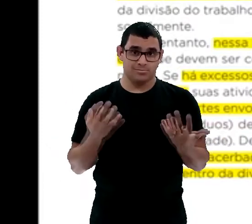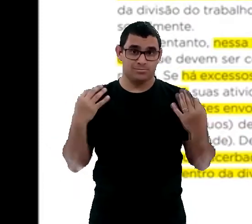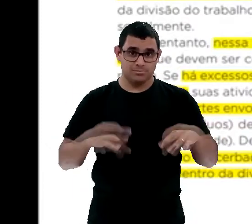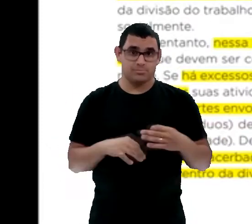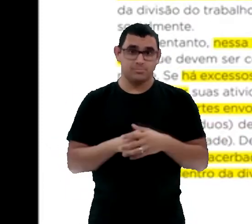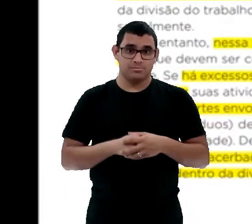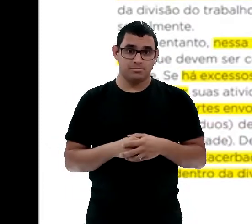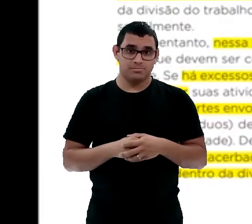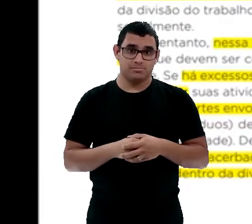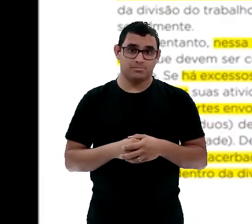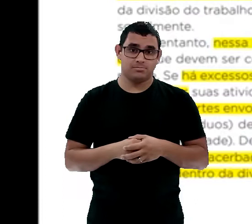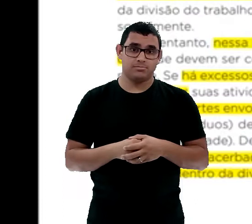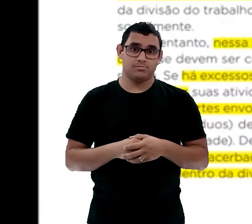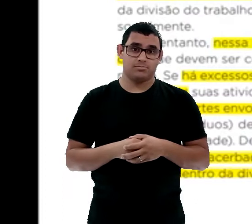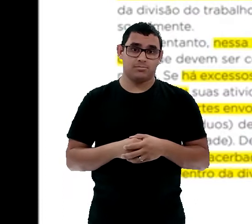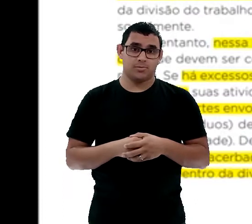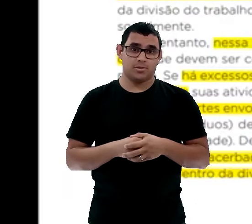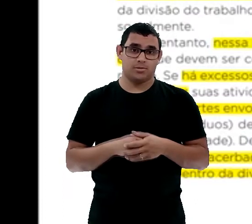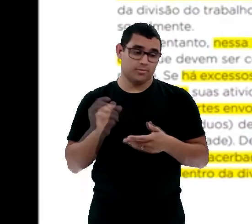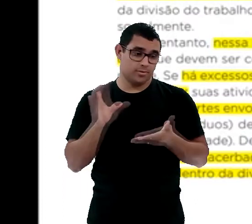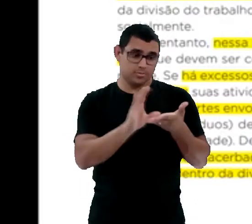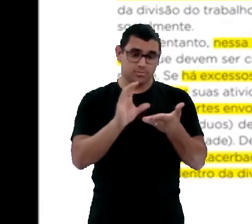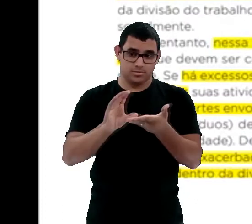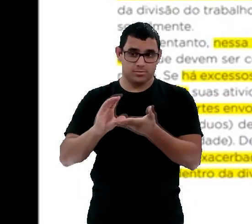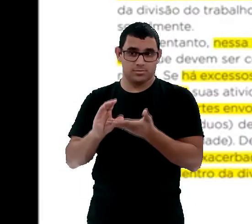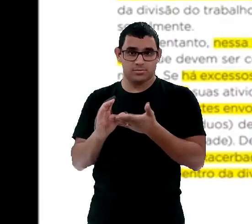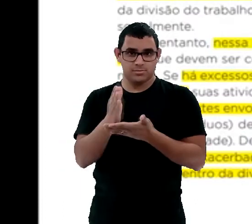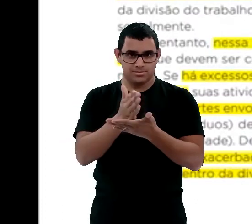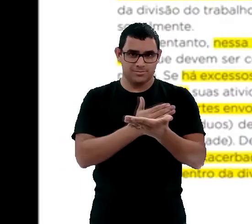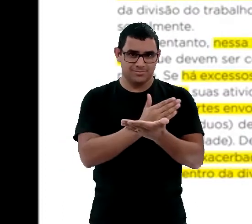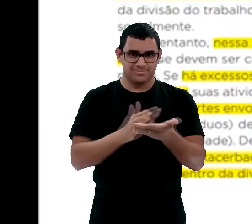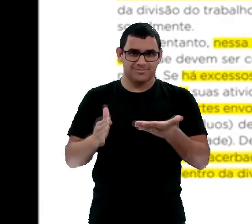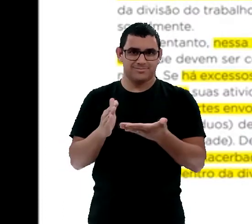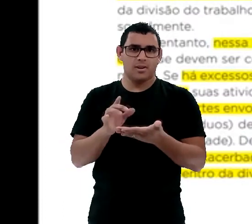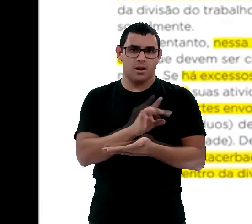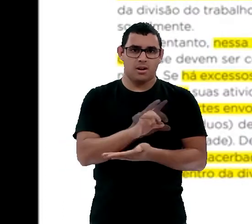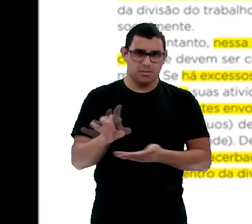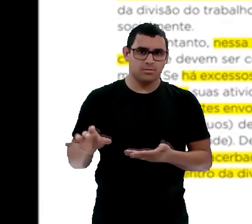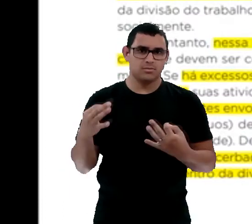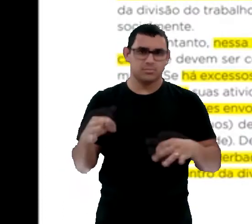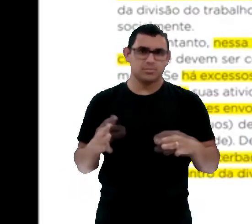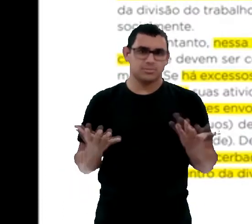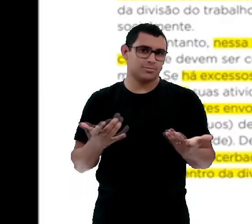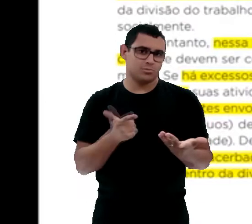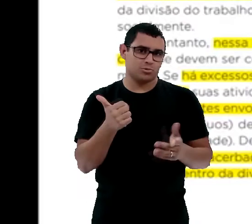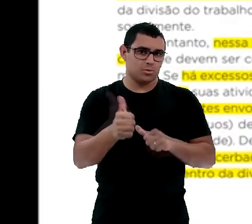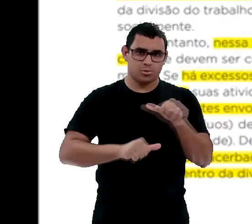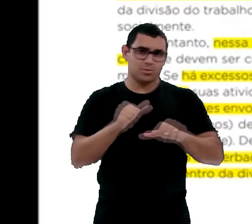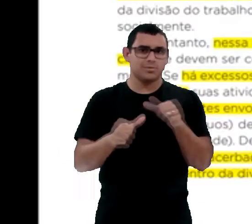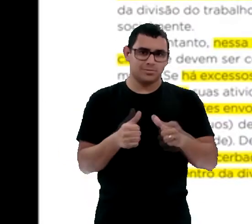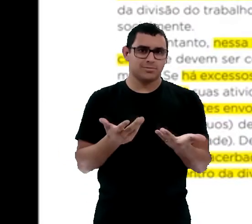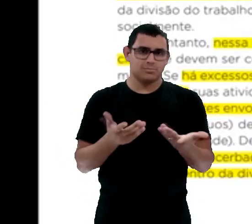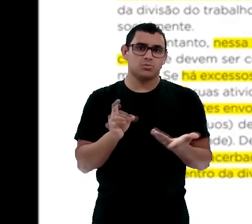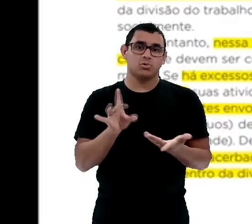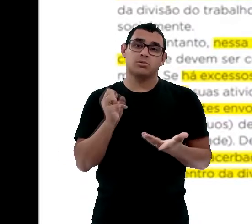os lucros, e os operários, a classe trabalhadora, que toda é igual. Não há melhor do que o